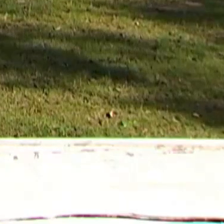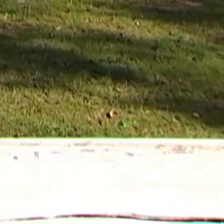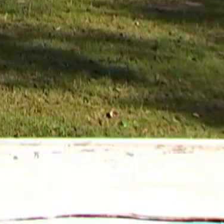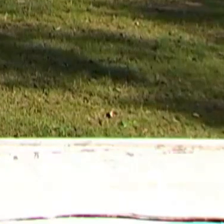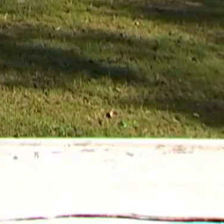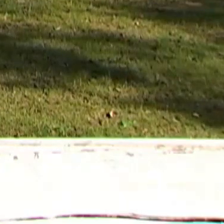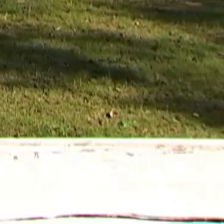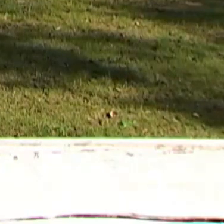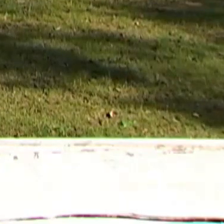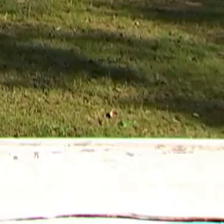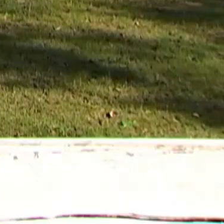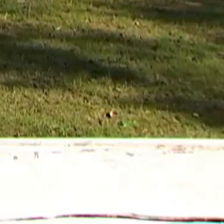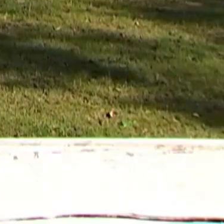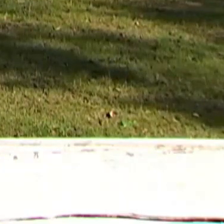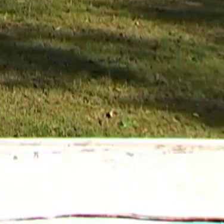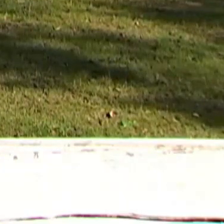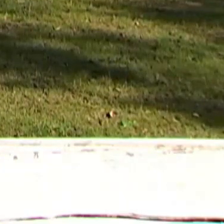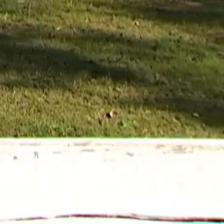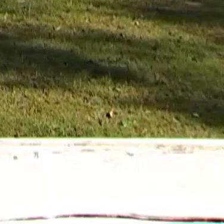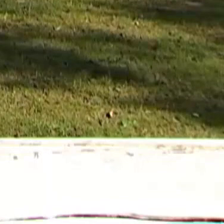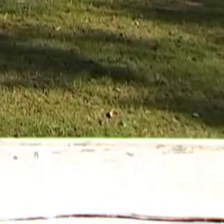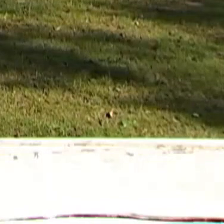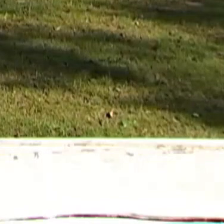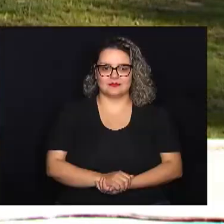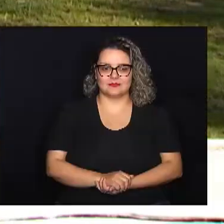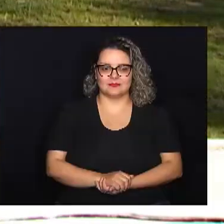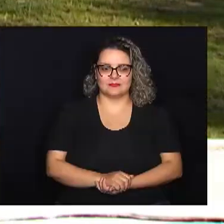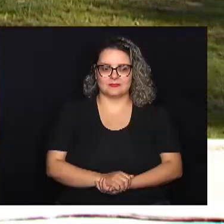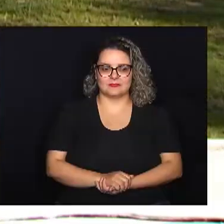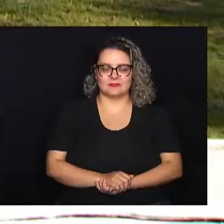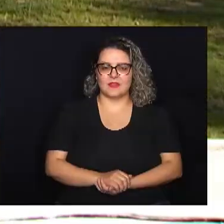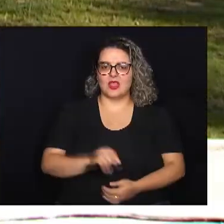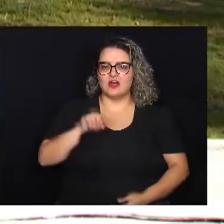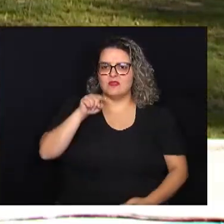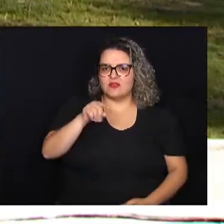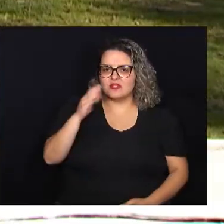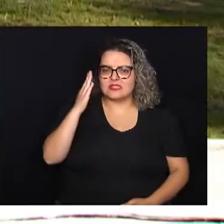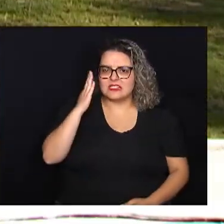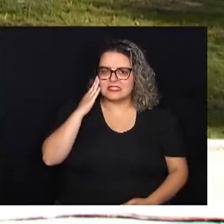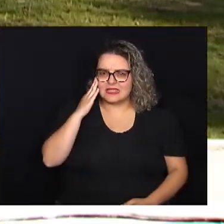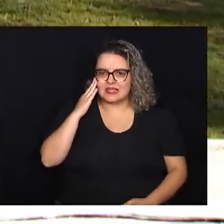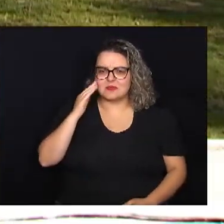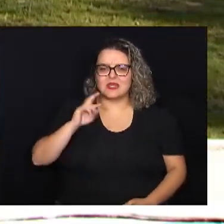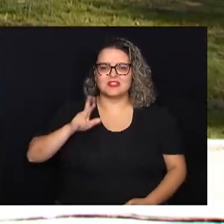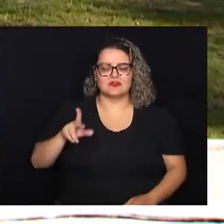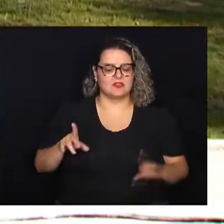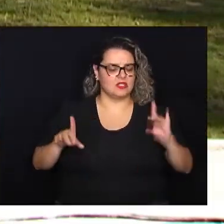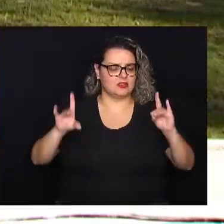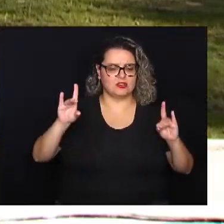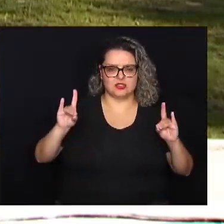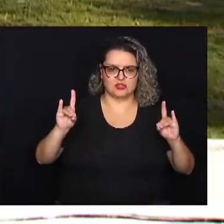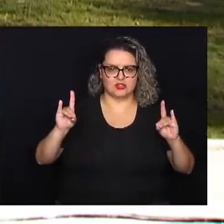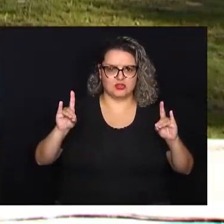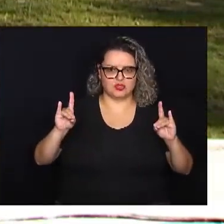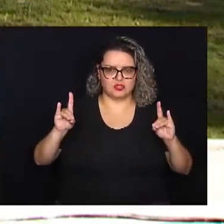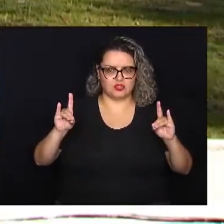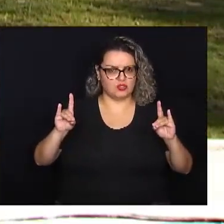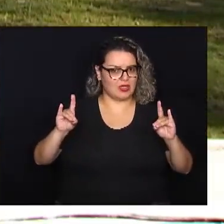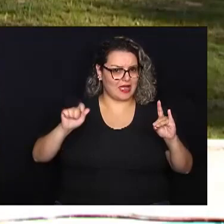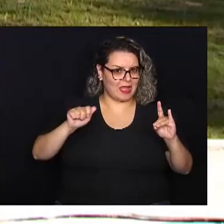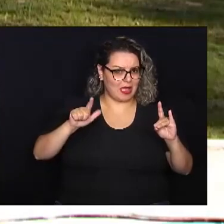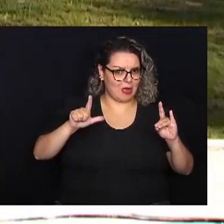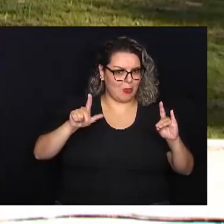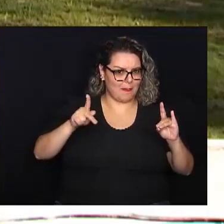Você sabe qual é a diferença de uma Lhama para uma opaca não Então fica ligadinho que é o que a gente vai